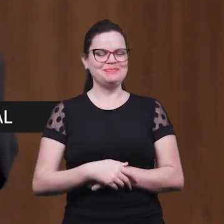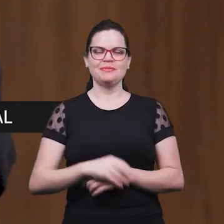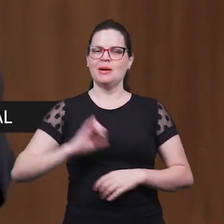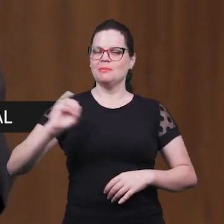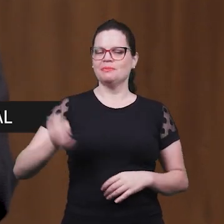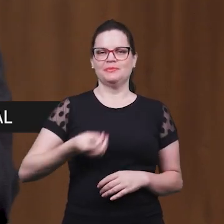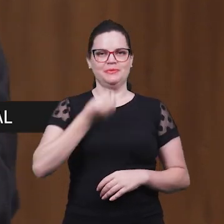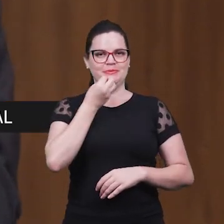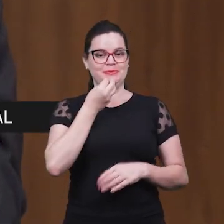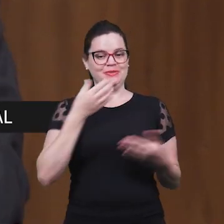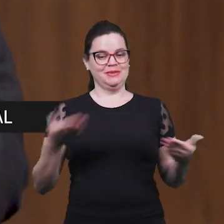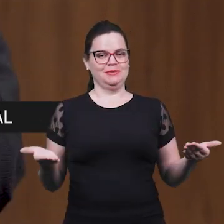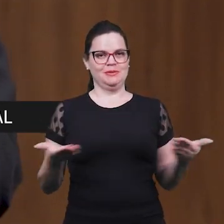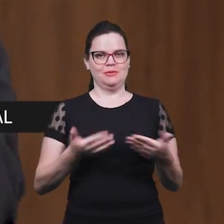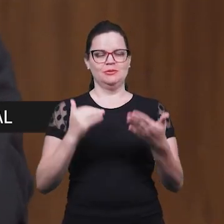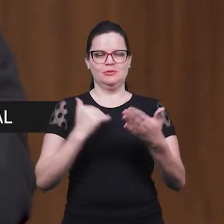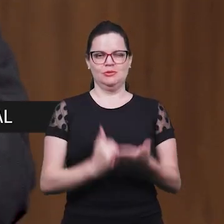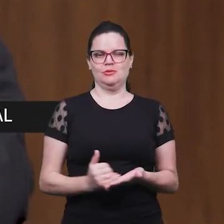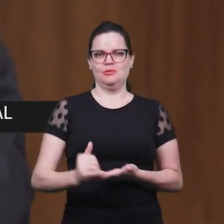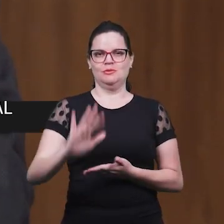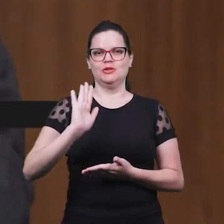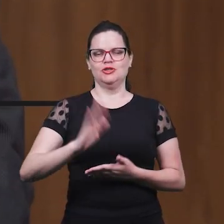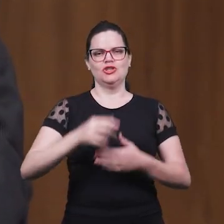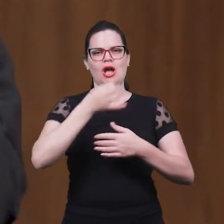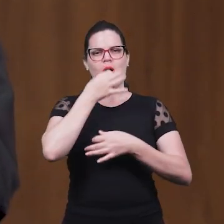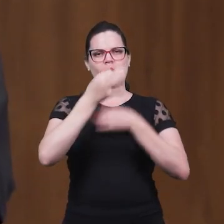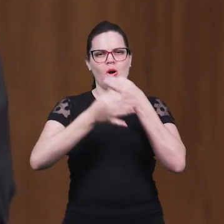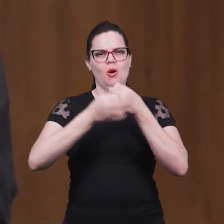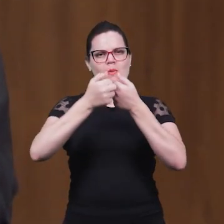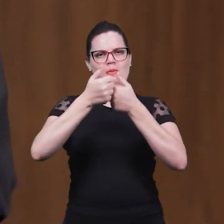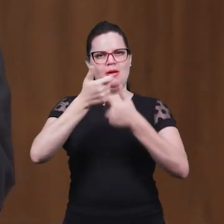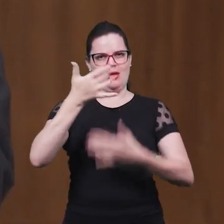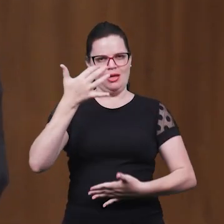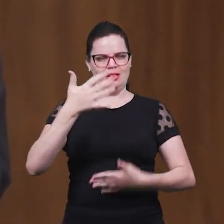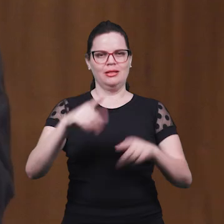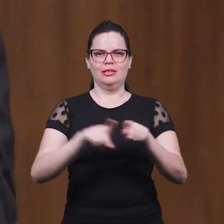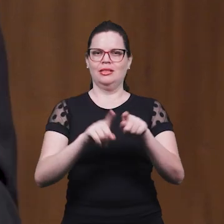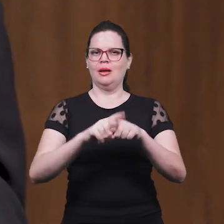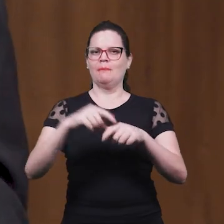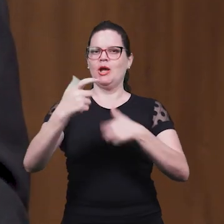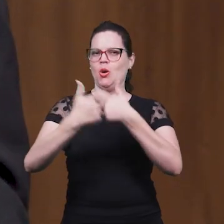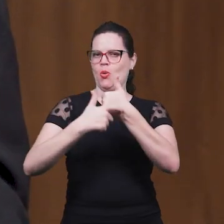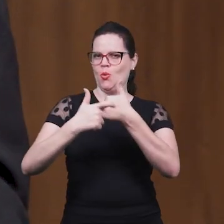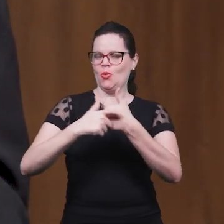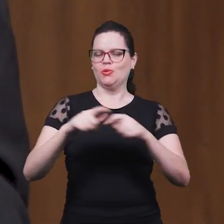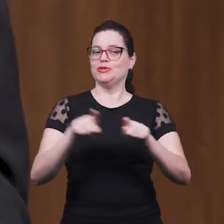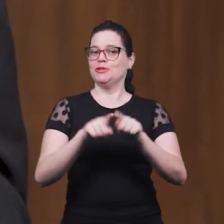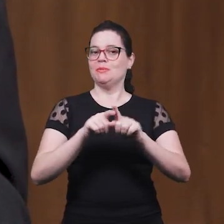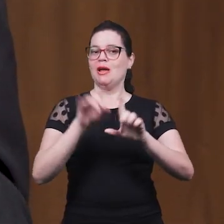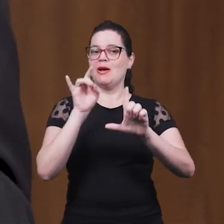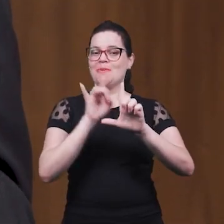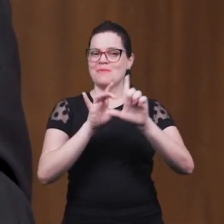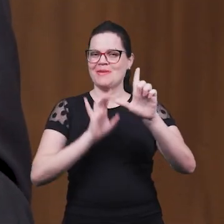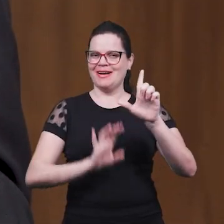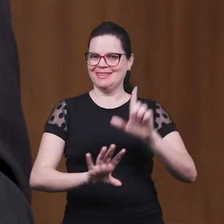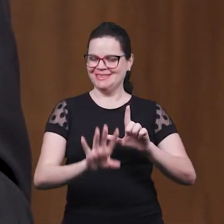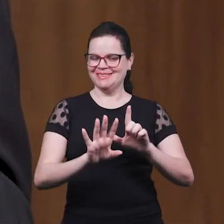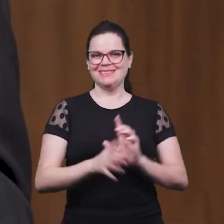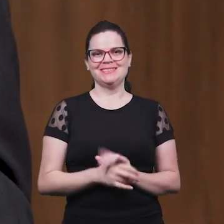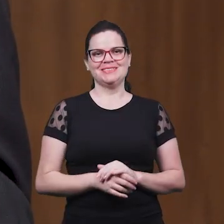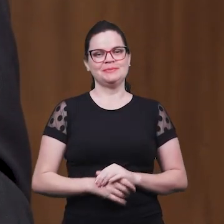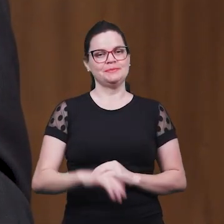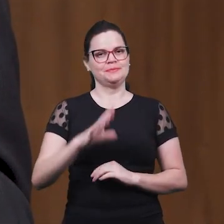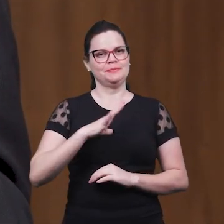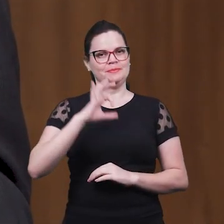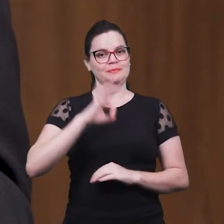aproveite logo no início, já aproveite para comentar, para curtir e para compartilhar, né? Por certo, o